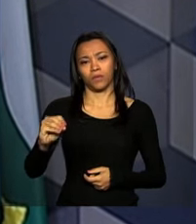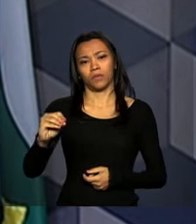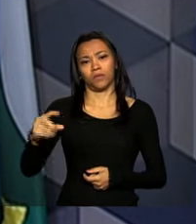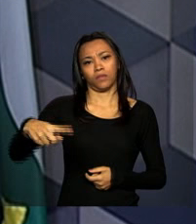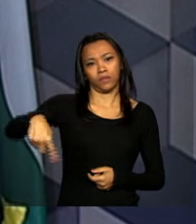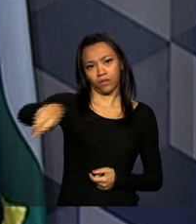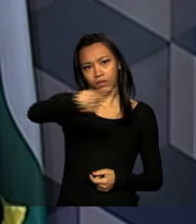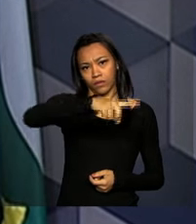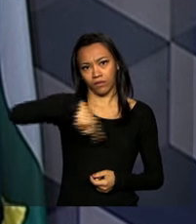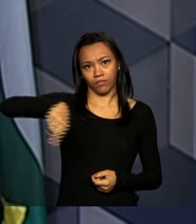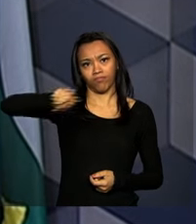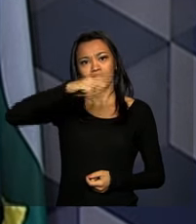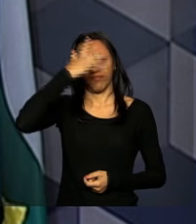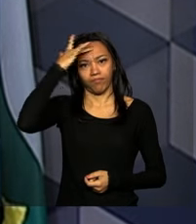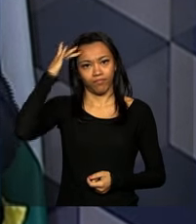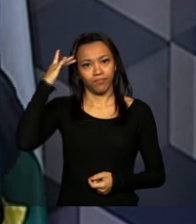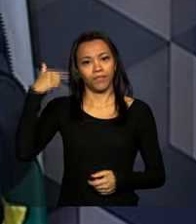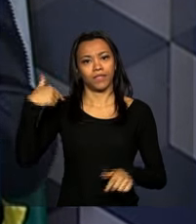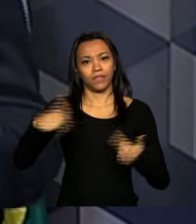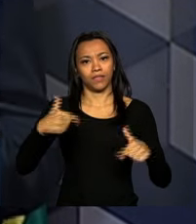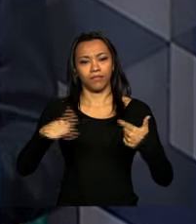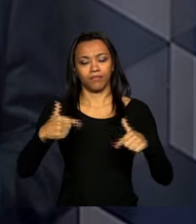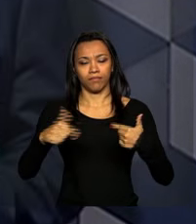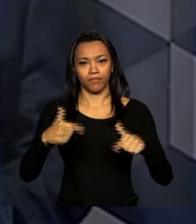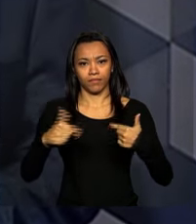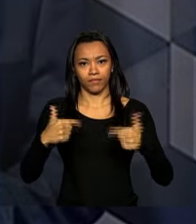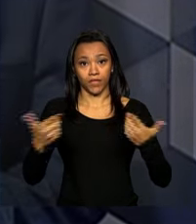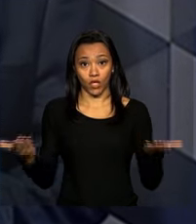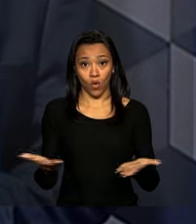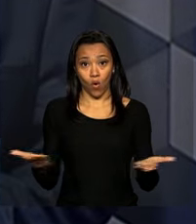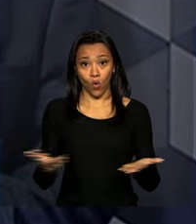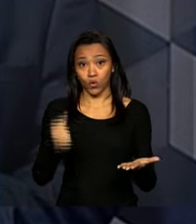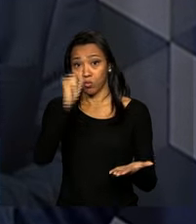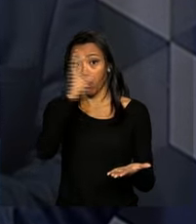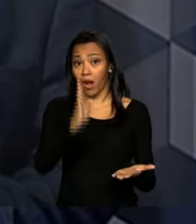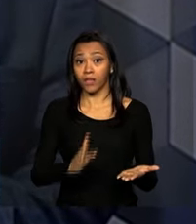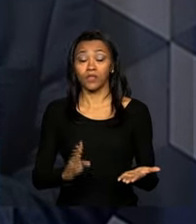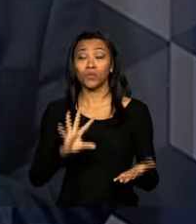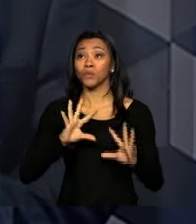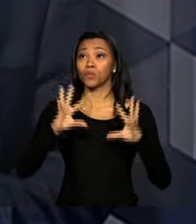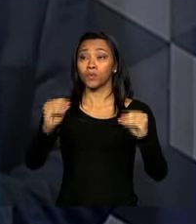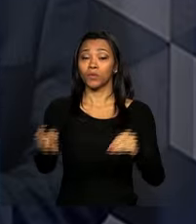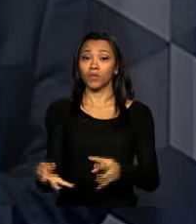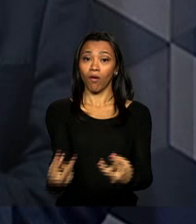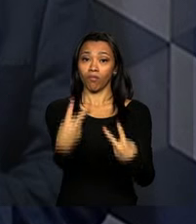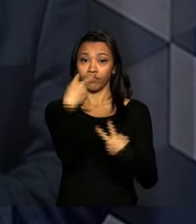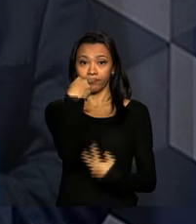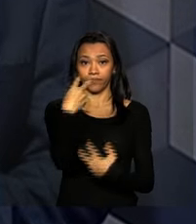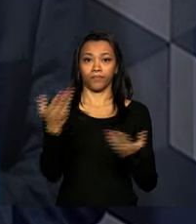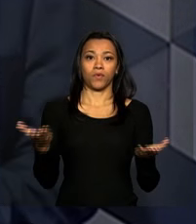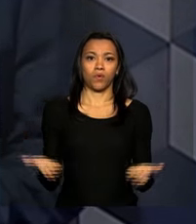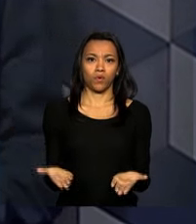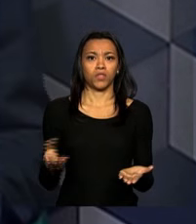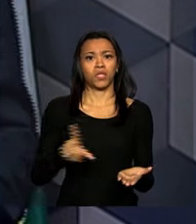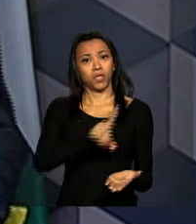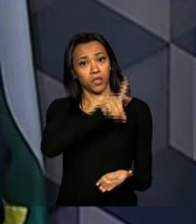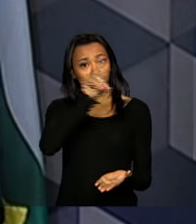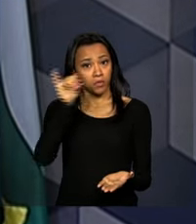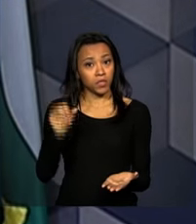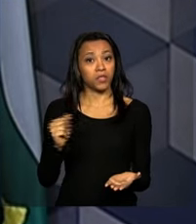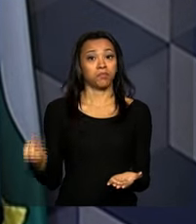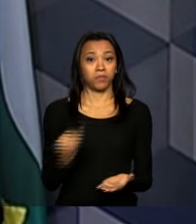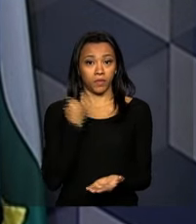agora, no país inteiro, estão acompanhando esse momento importante. Agradeço